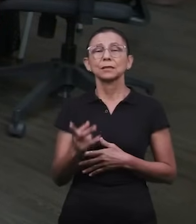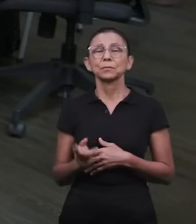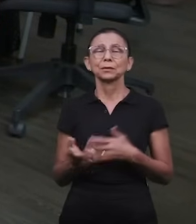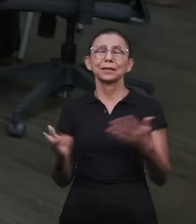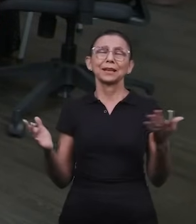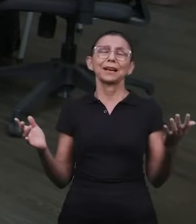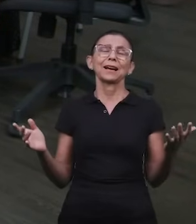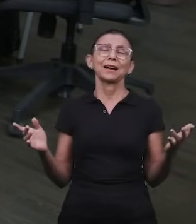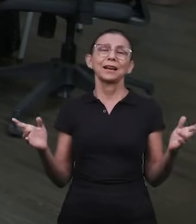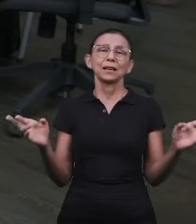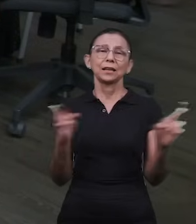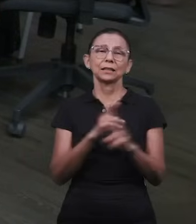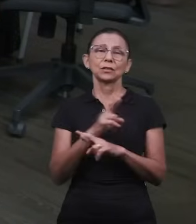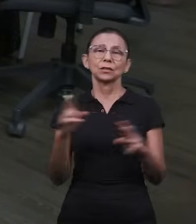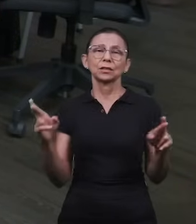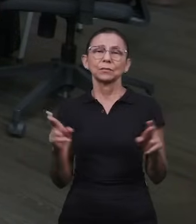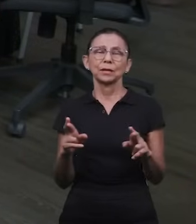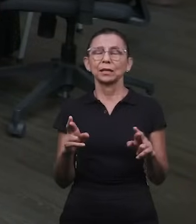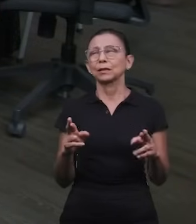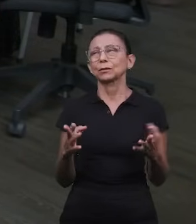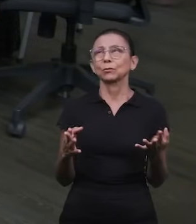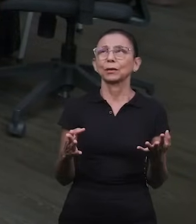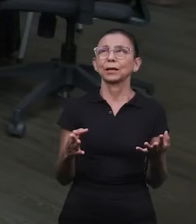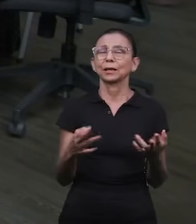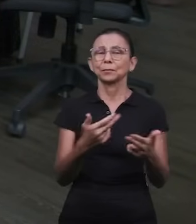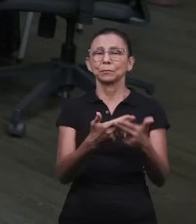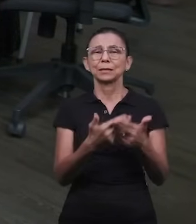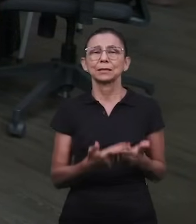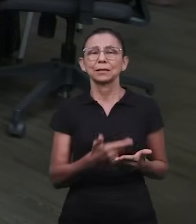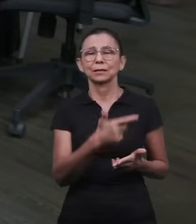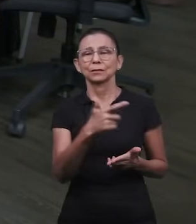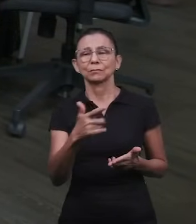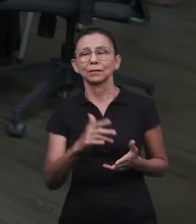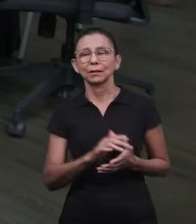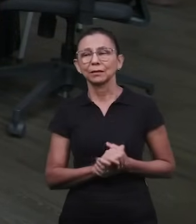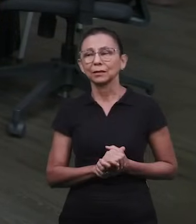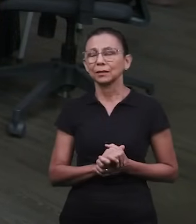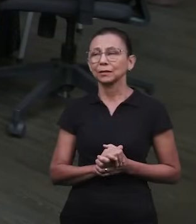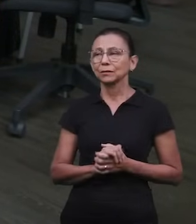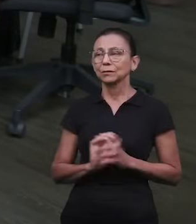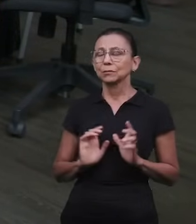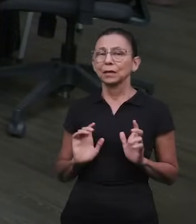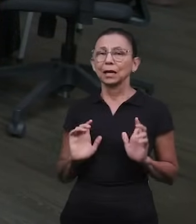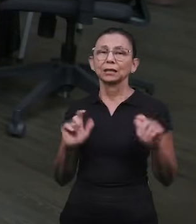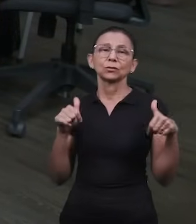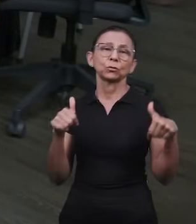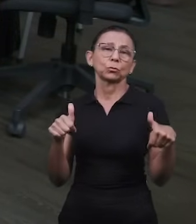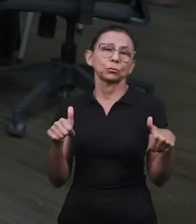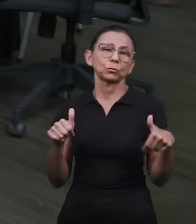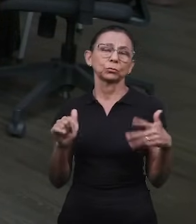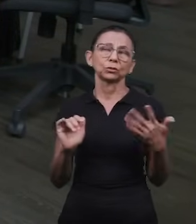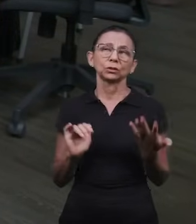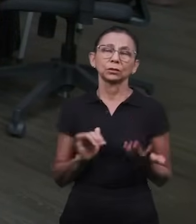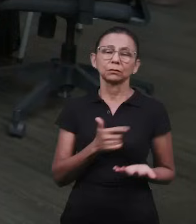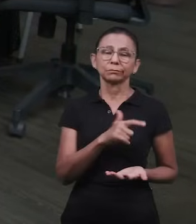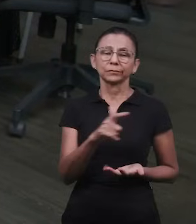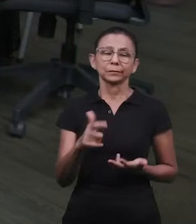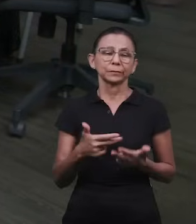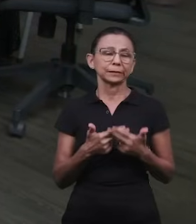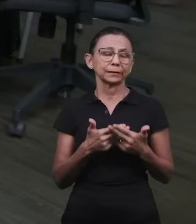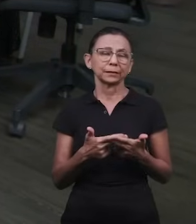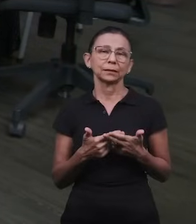desequilíbrio. Desequilíbrio no relacionamento, desequilíbrio numa palavra que foi dada, que foi dita, desequilíbrio numa